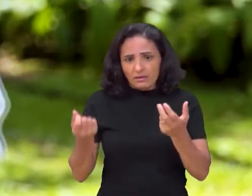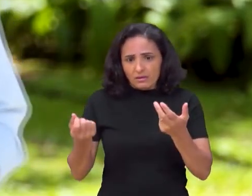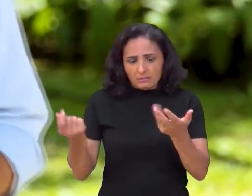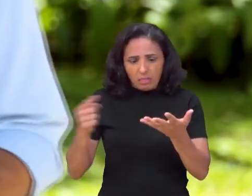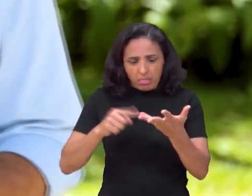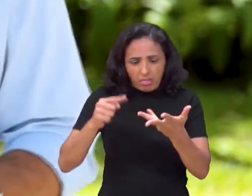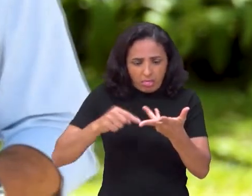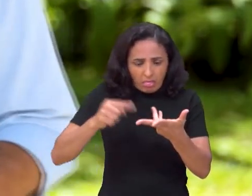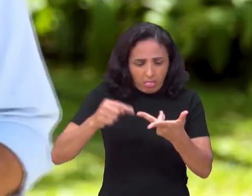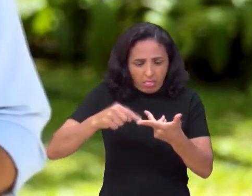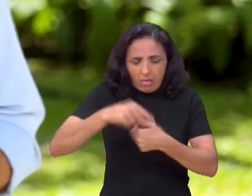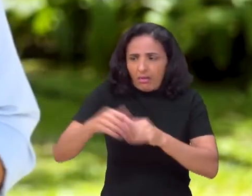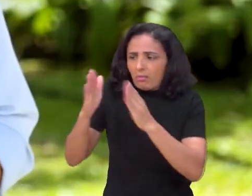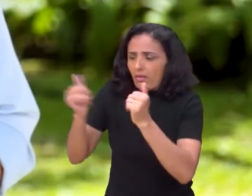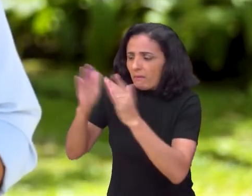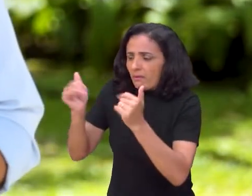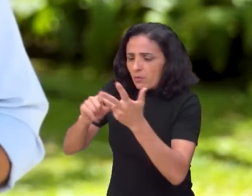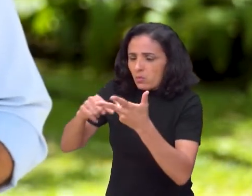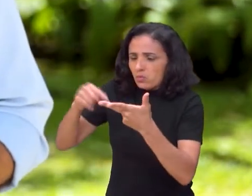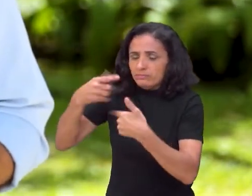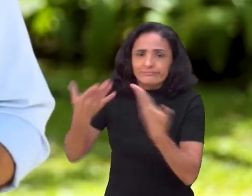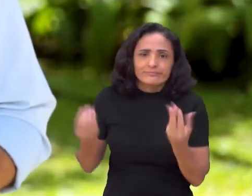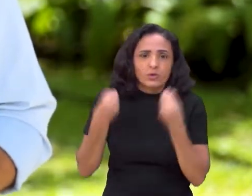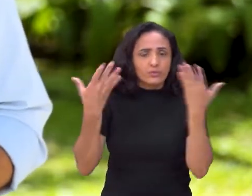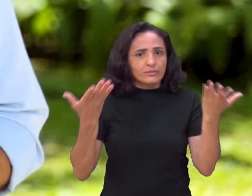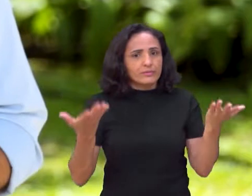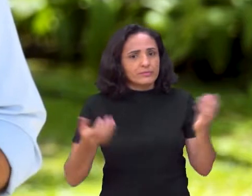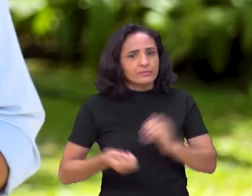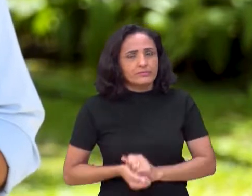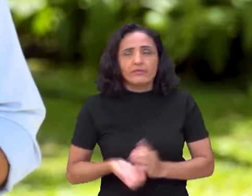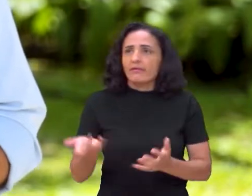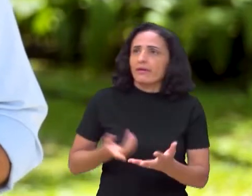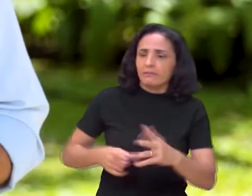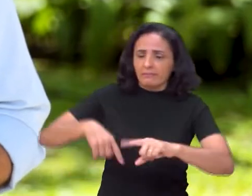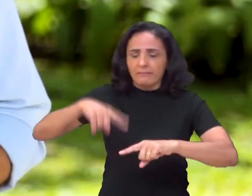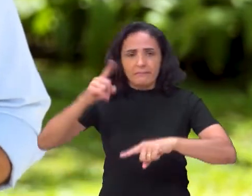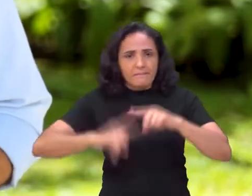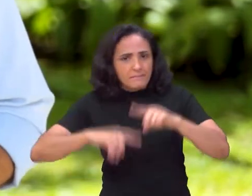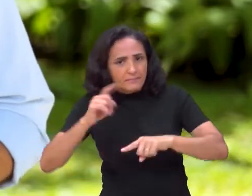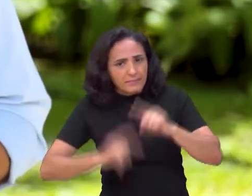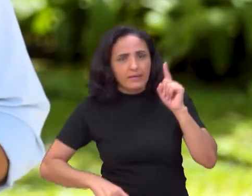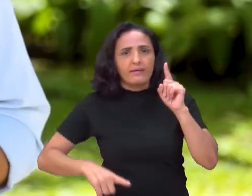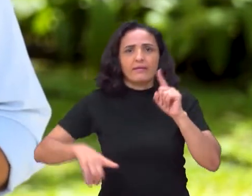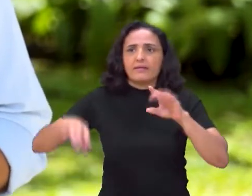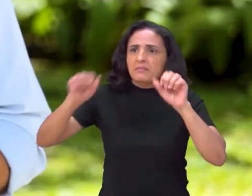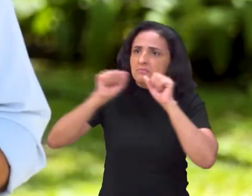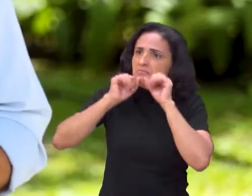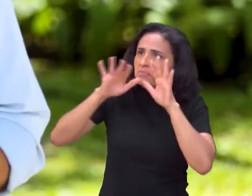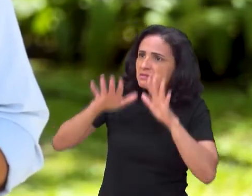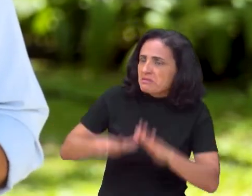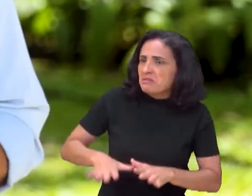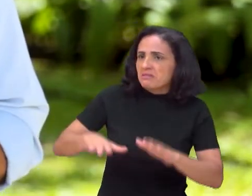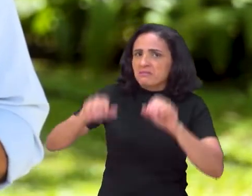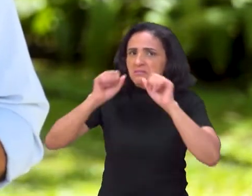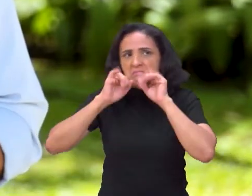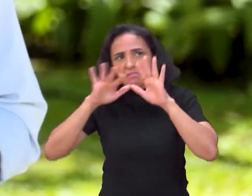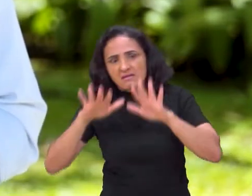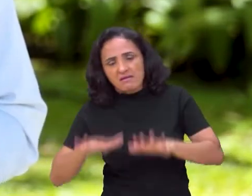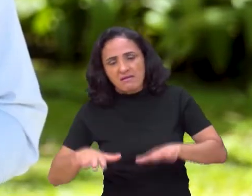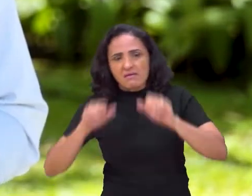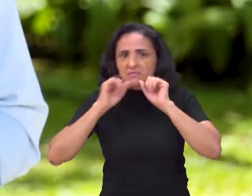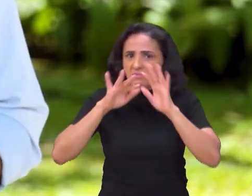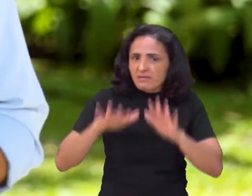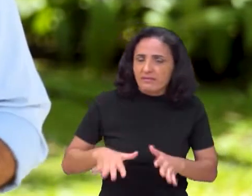da parte de Deus, queremos bênçãos materiais, espirituais, muitas vezes também, por que